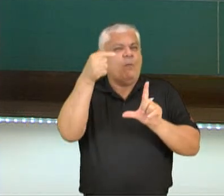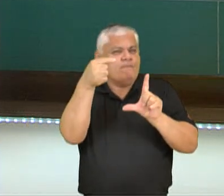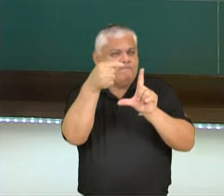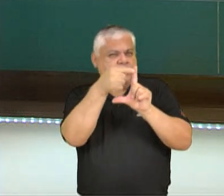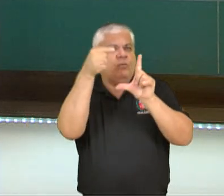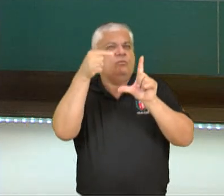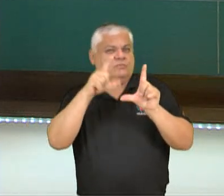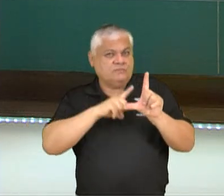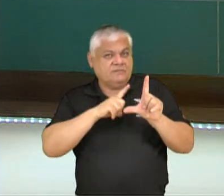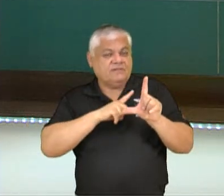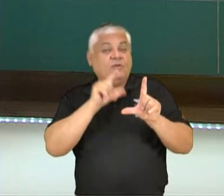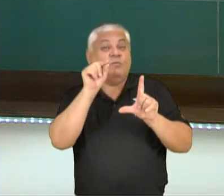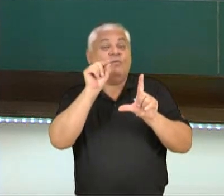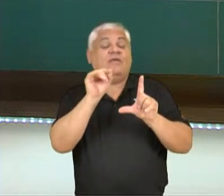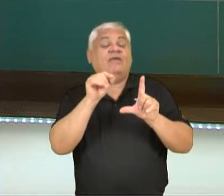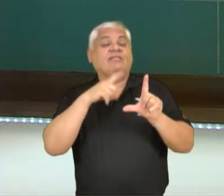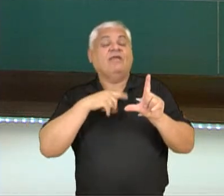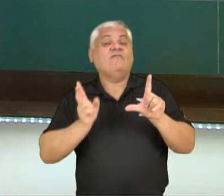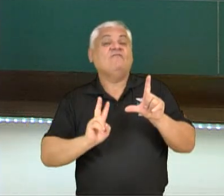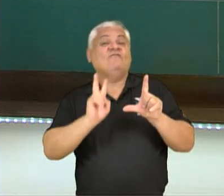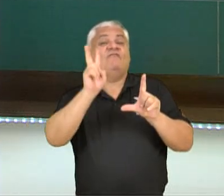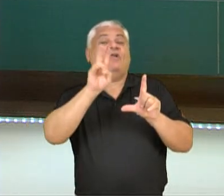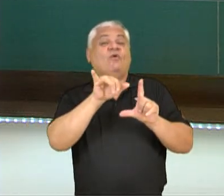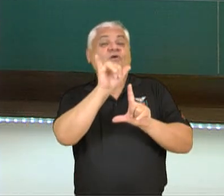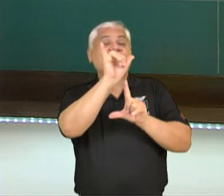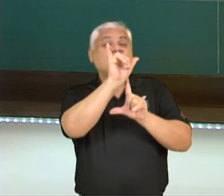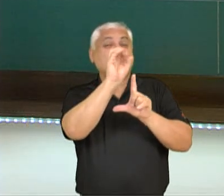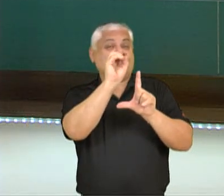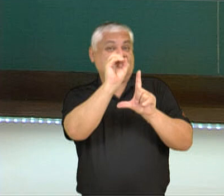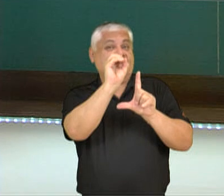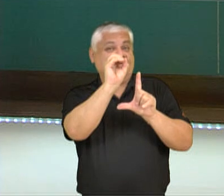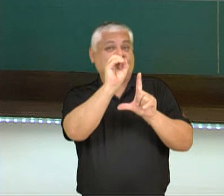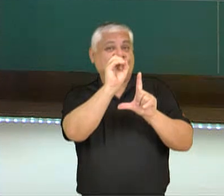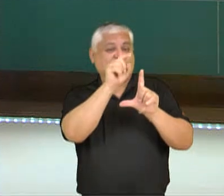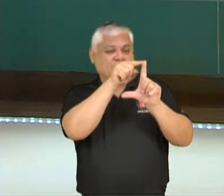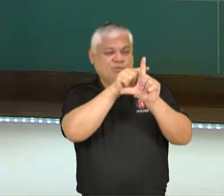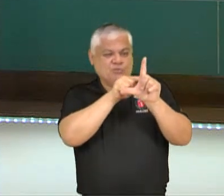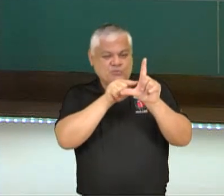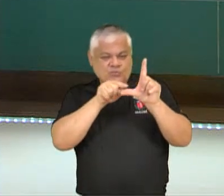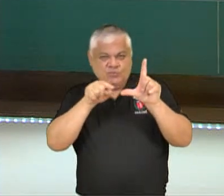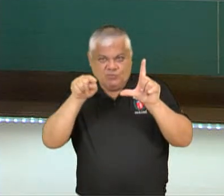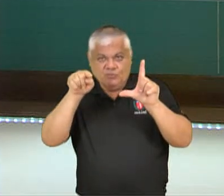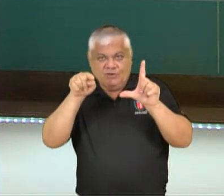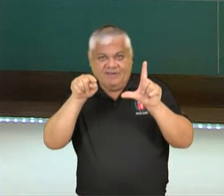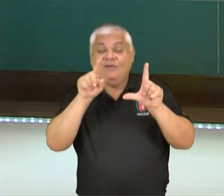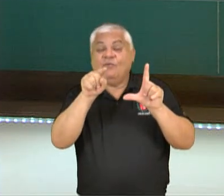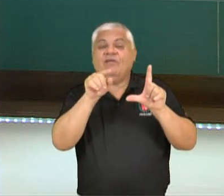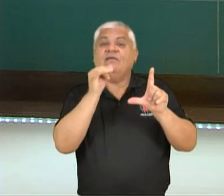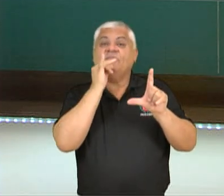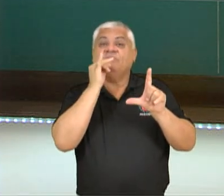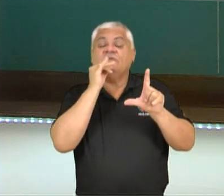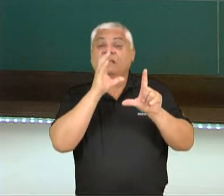em que a parábola tem o valor de y igual a zero. E é isso, a definição do zero da função